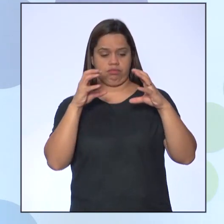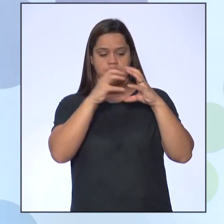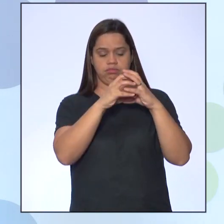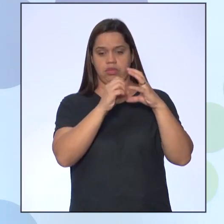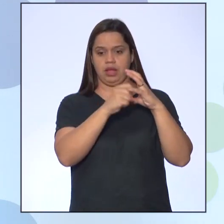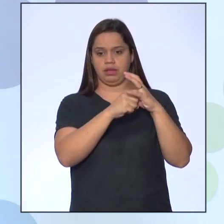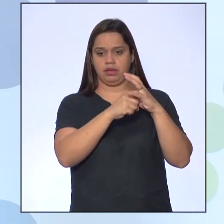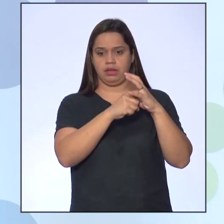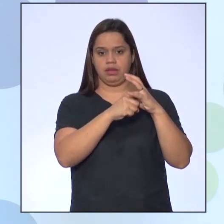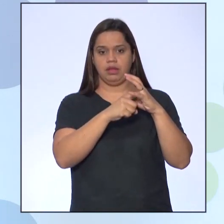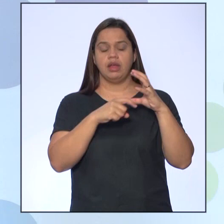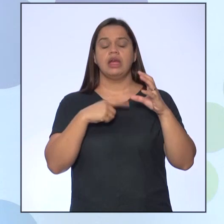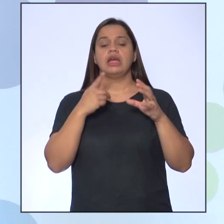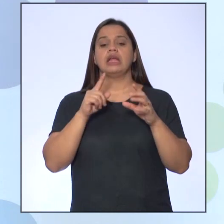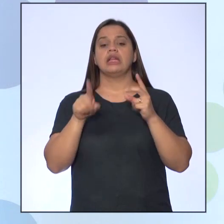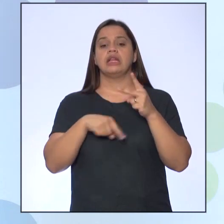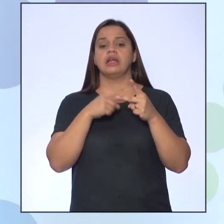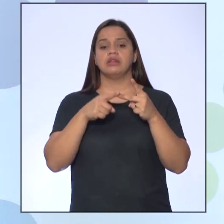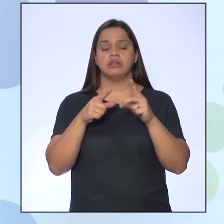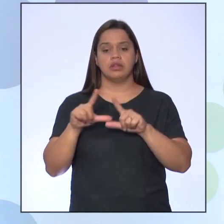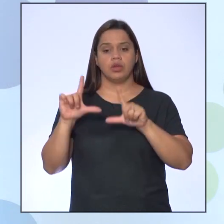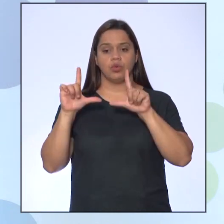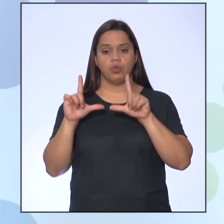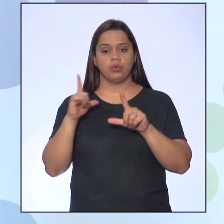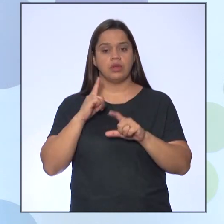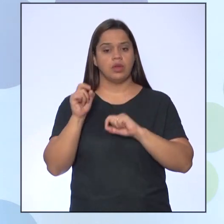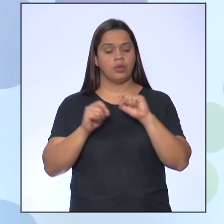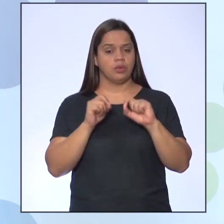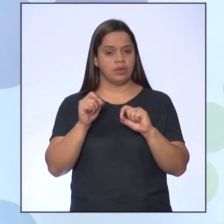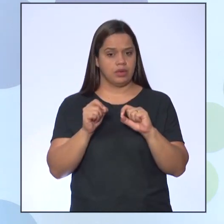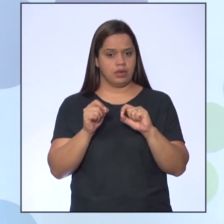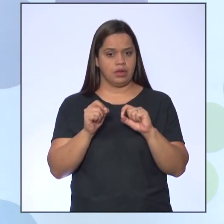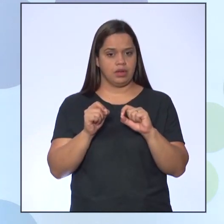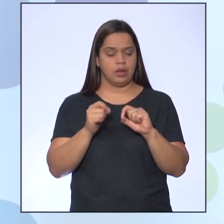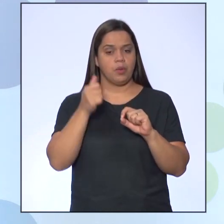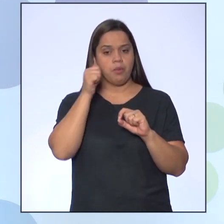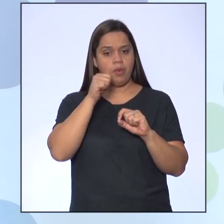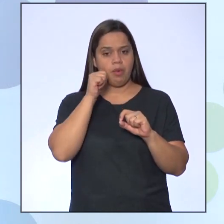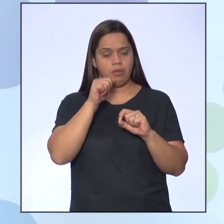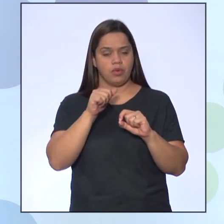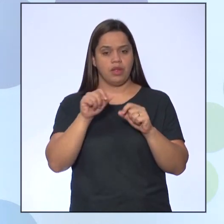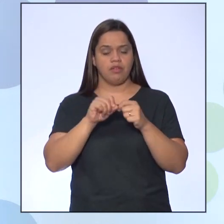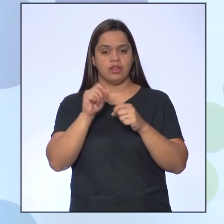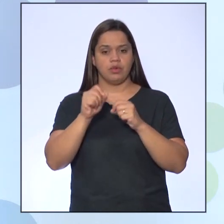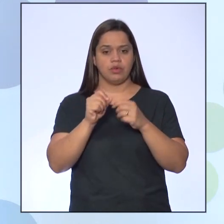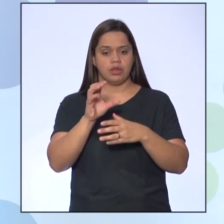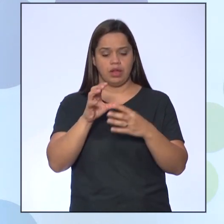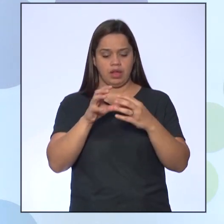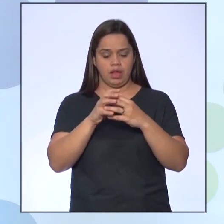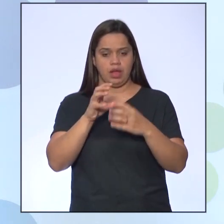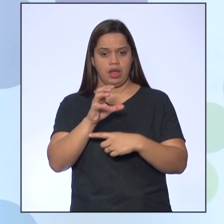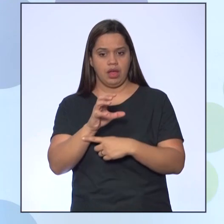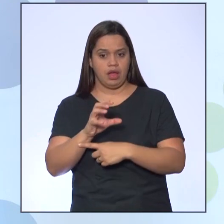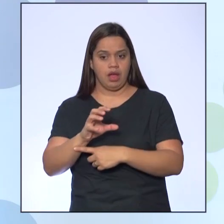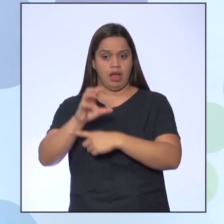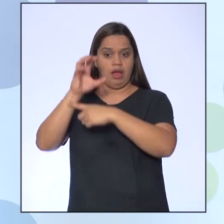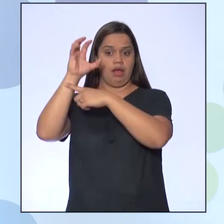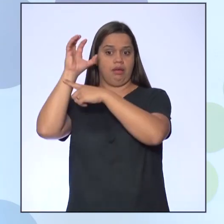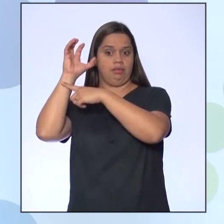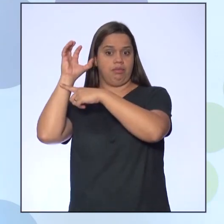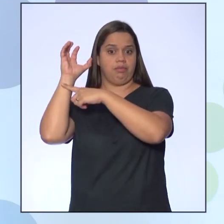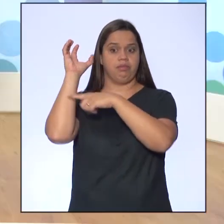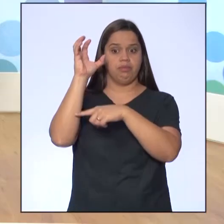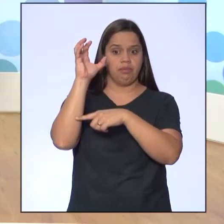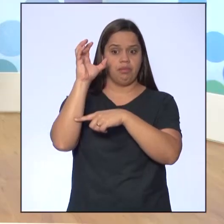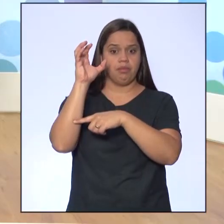imagem, nós tínhamos uma moça realizando o quê? Um arremesso, né? A gente pode até falar que é um arremesso e suspensão, mas a gente não vai